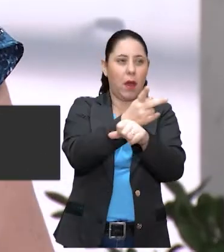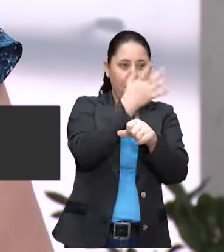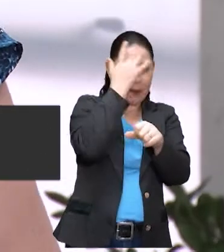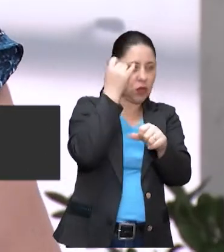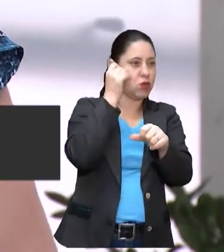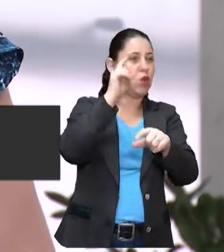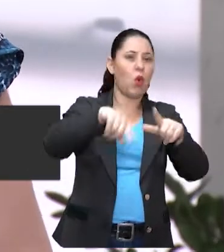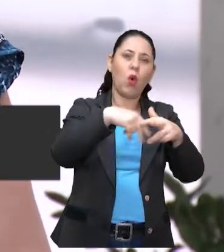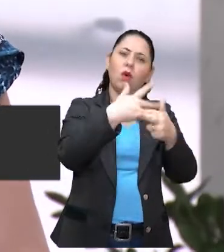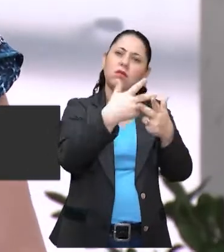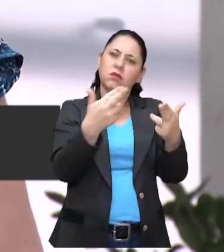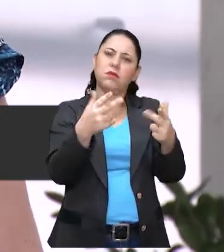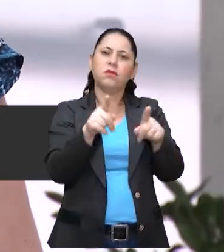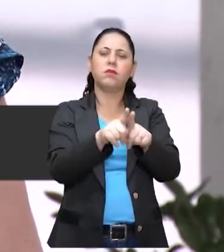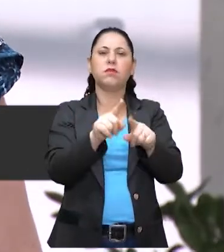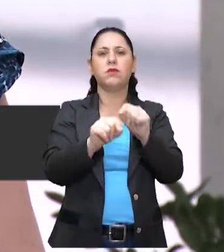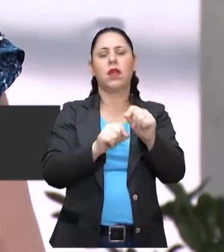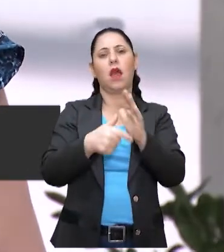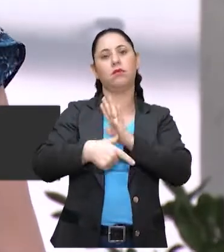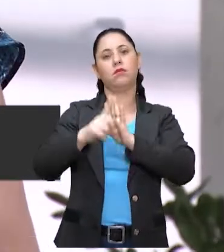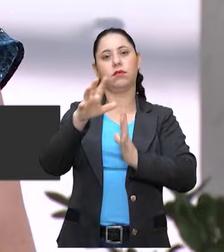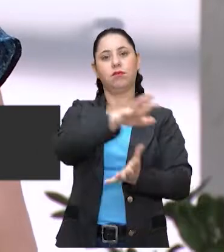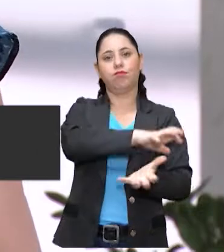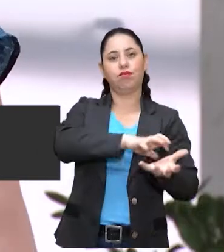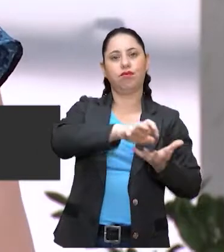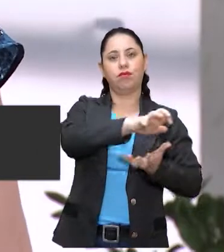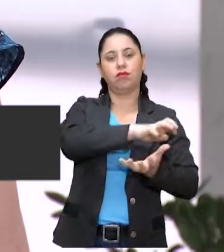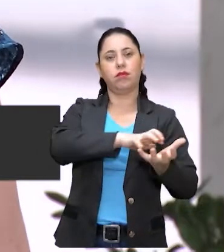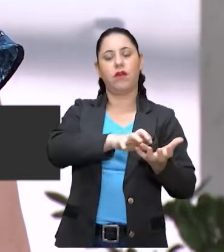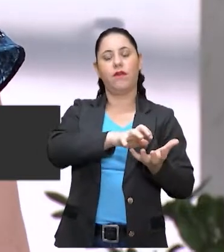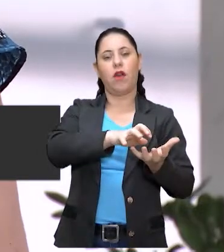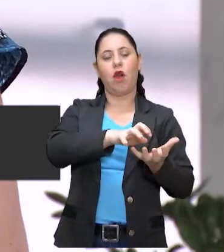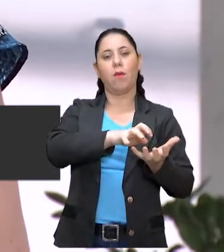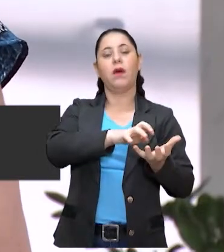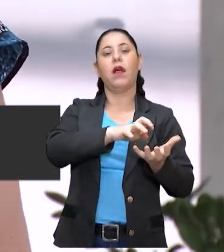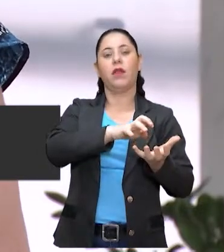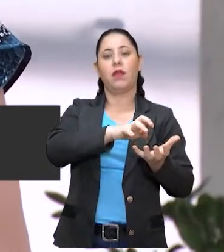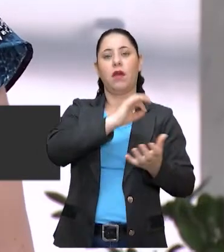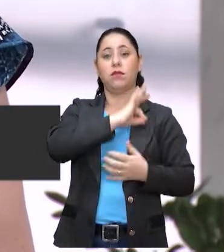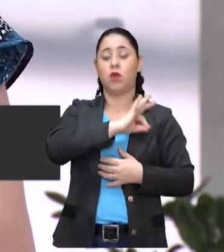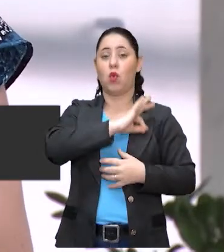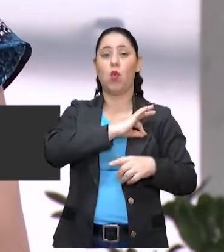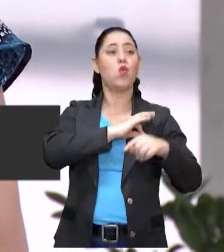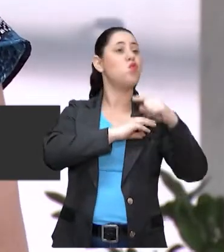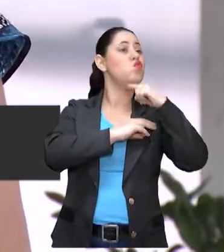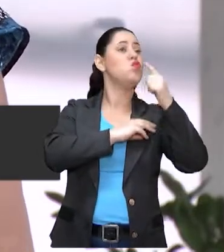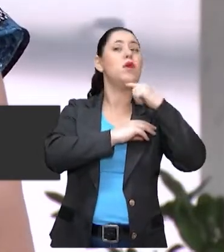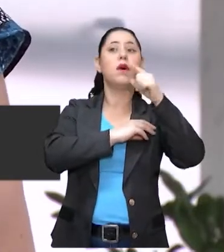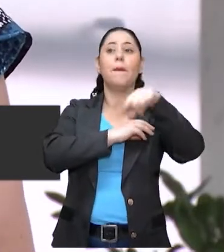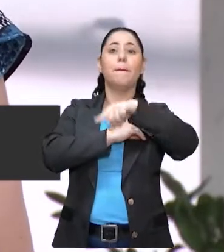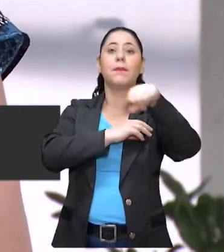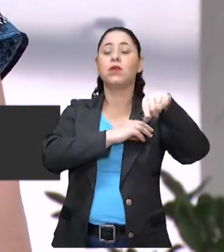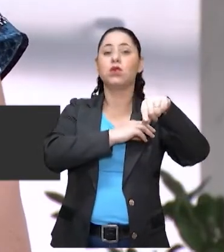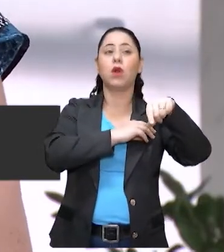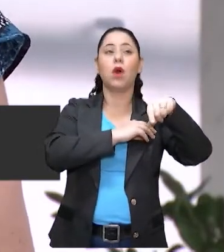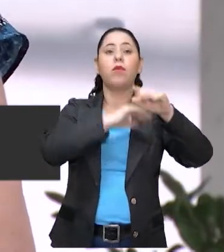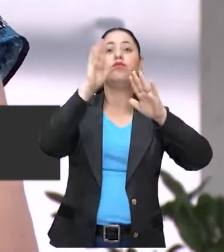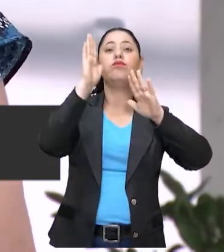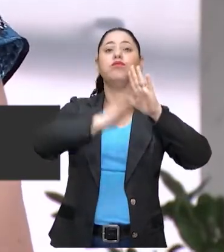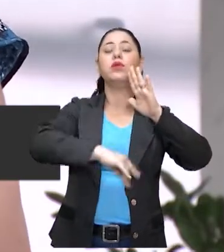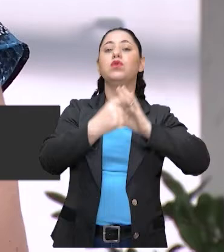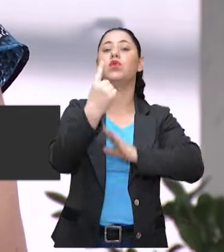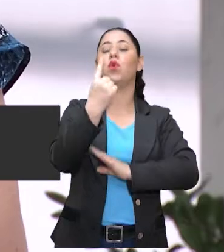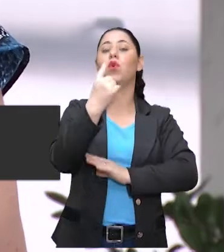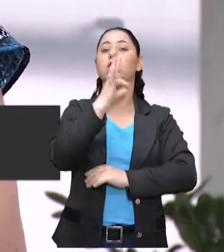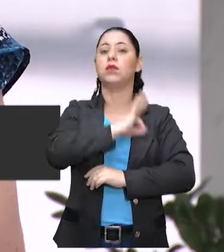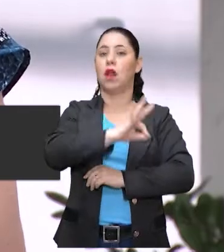das pessoas por bens e serviços. Então, antes da reforma trabalhista, havia a garantia de que nenhuma pessoa receberia